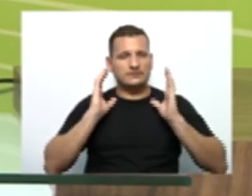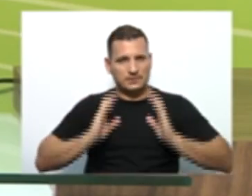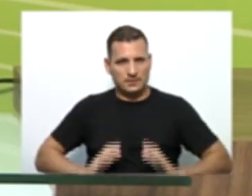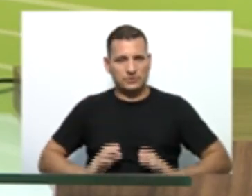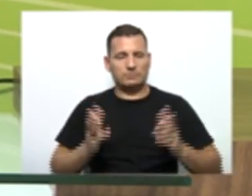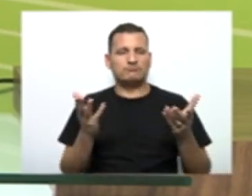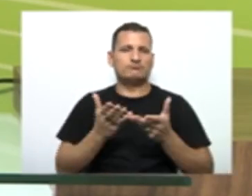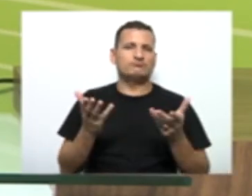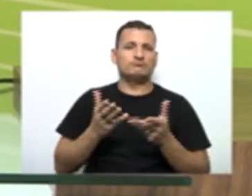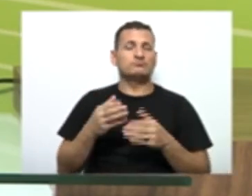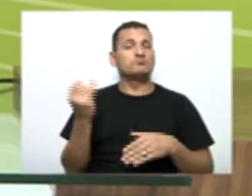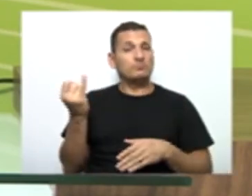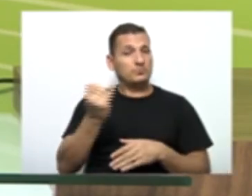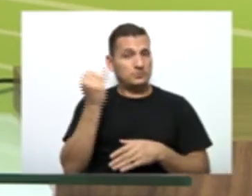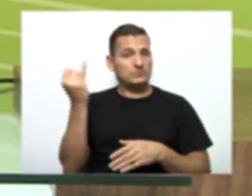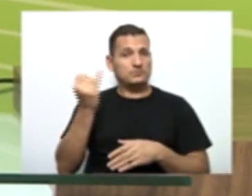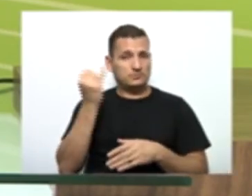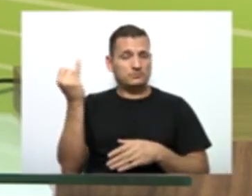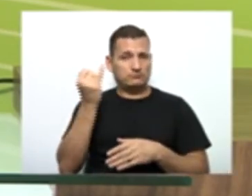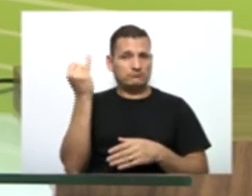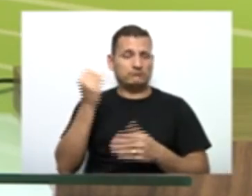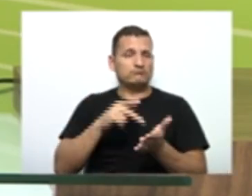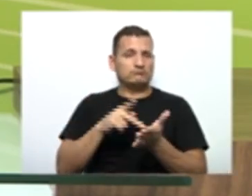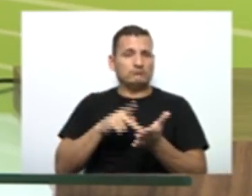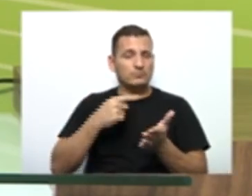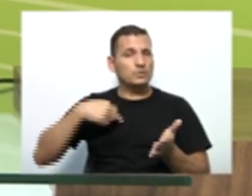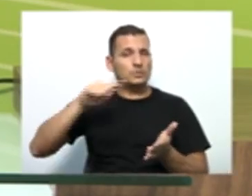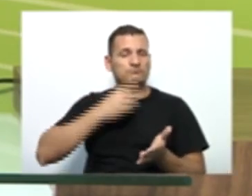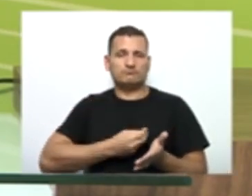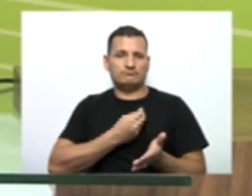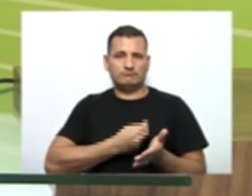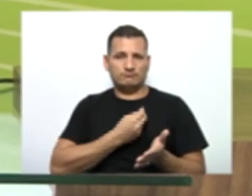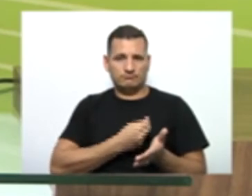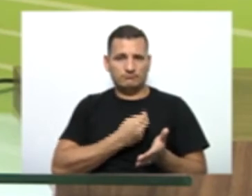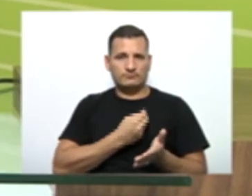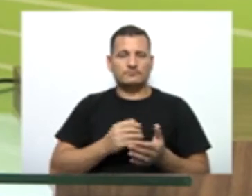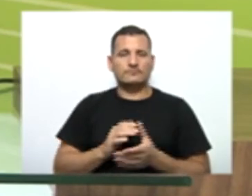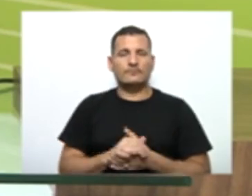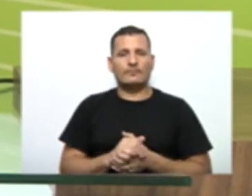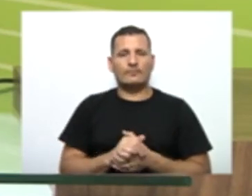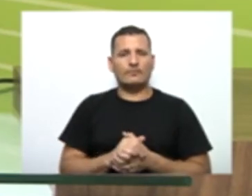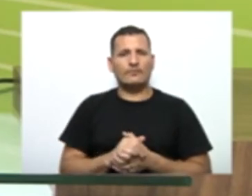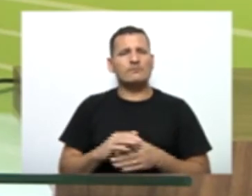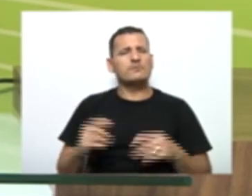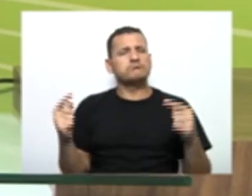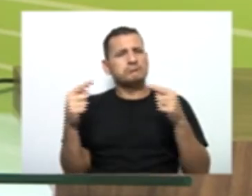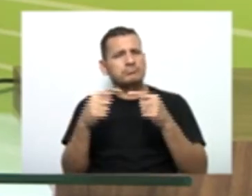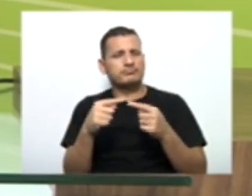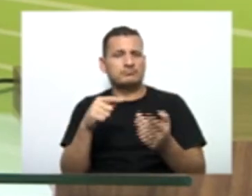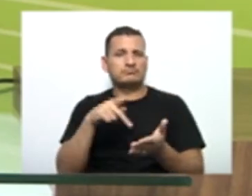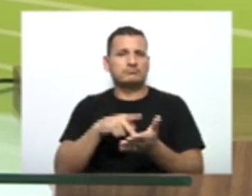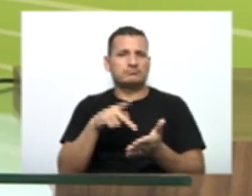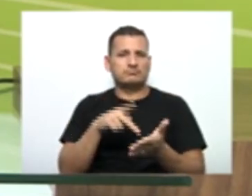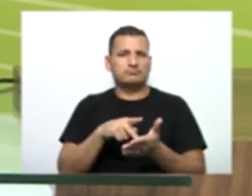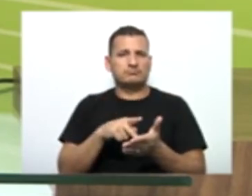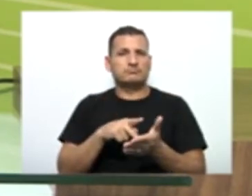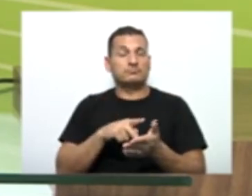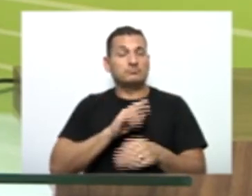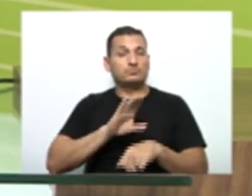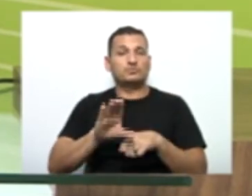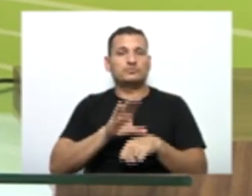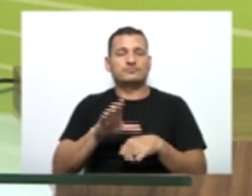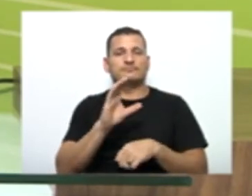que é bastante importante também para a nossa vivência no dia a dia e que tem tudo a ver com o curso que